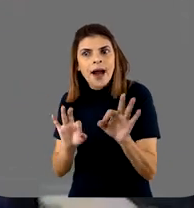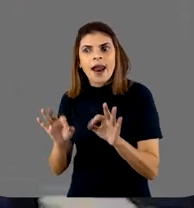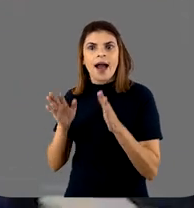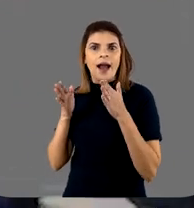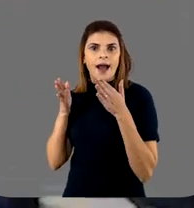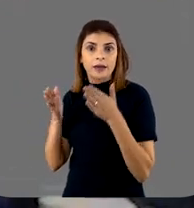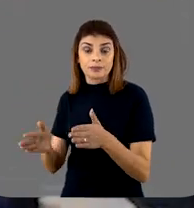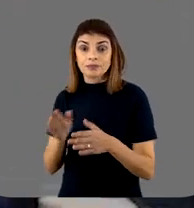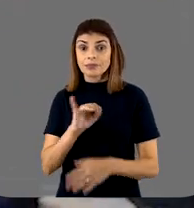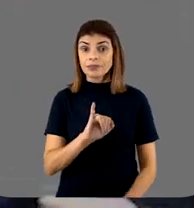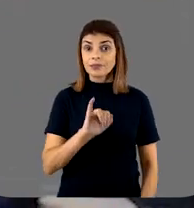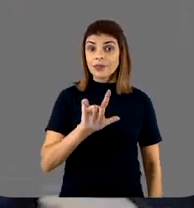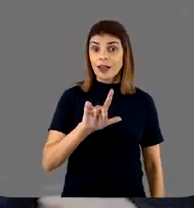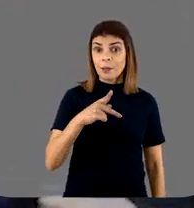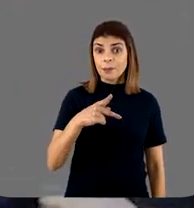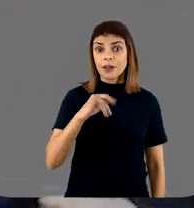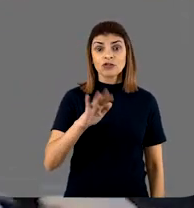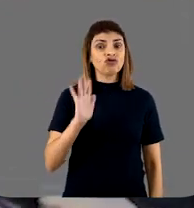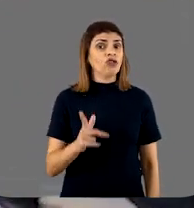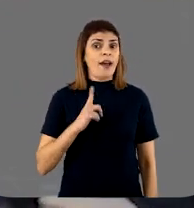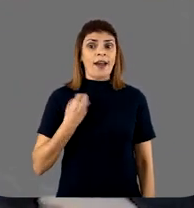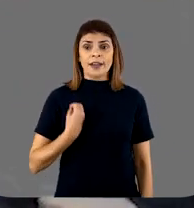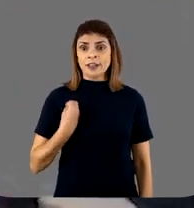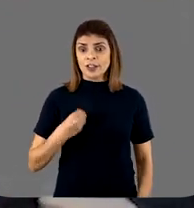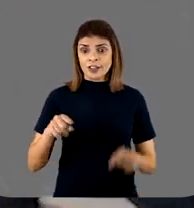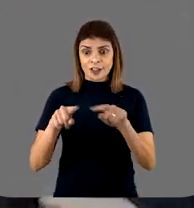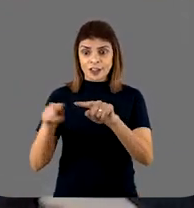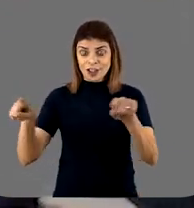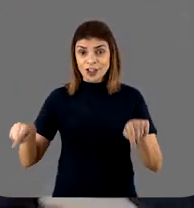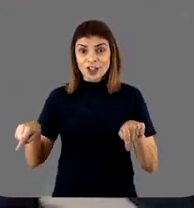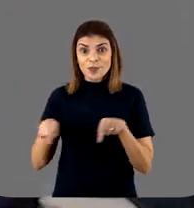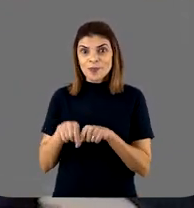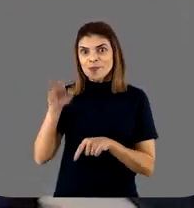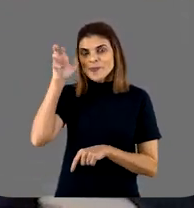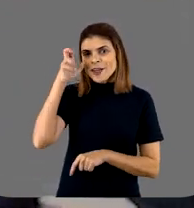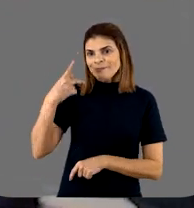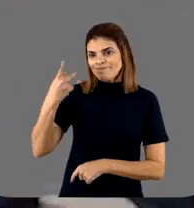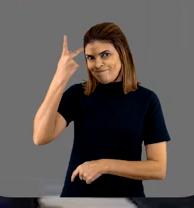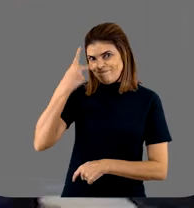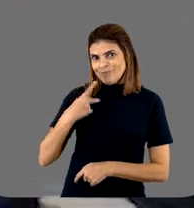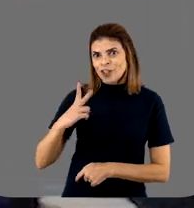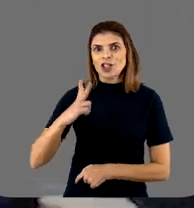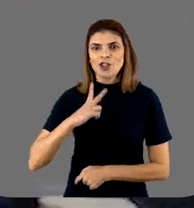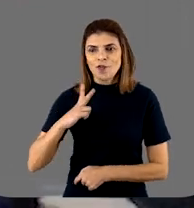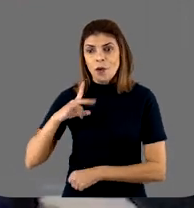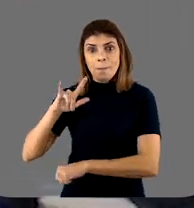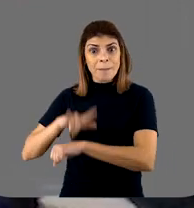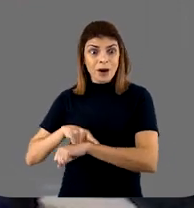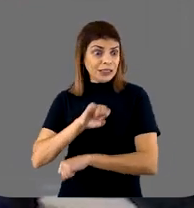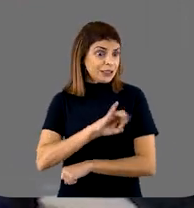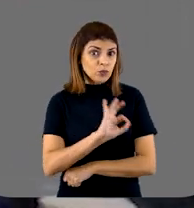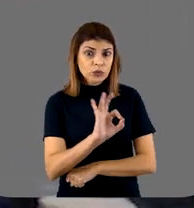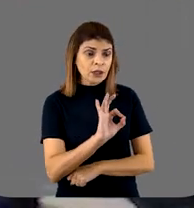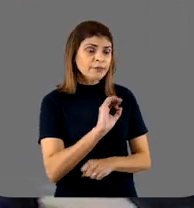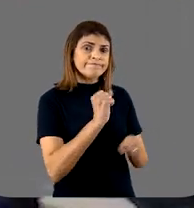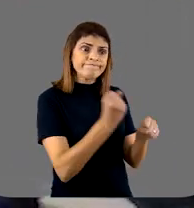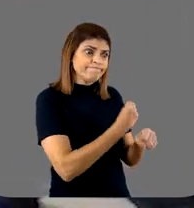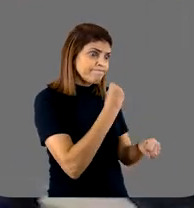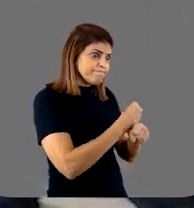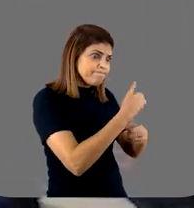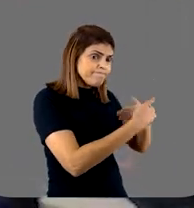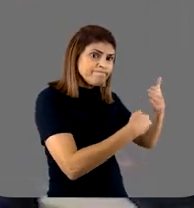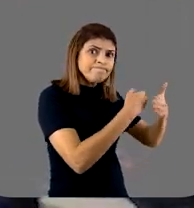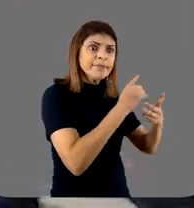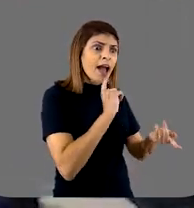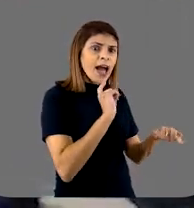equipado para isso então ilpi que já tinha esse espaço ótimo quem não tem teve que construir